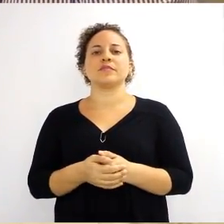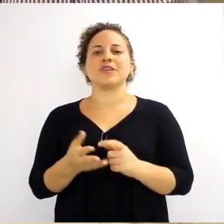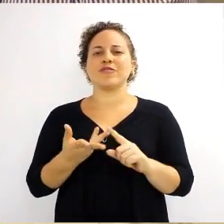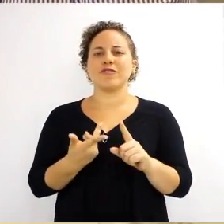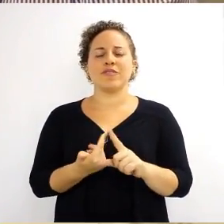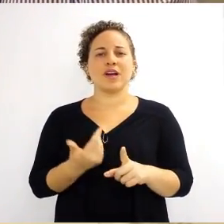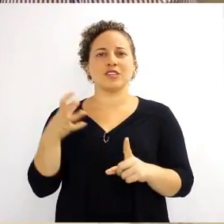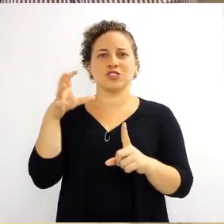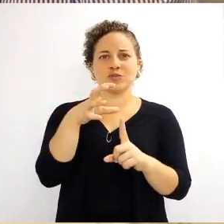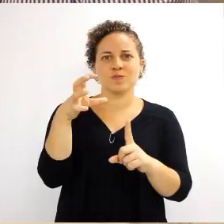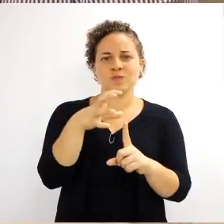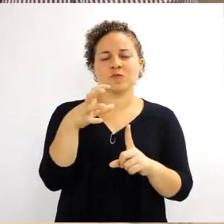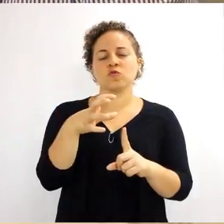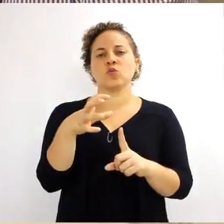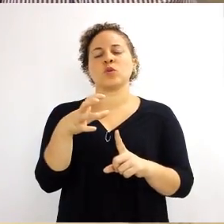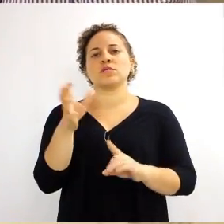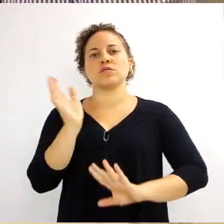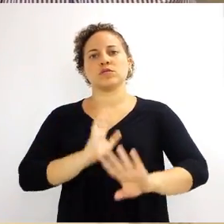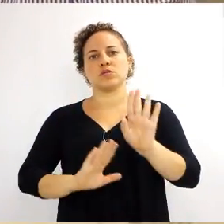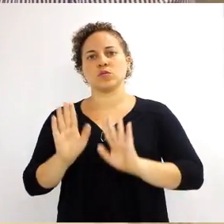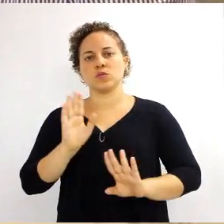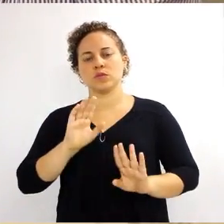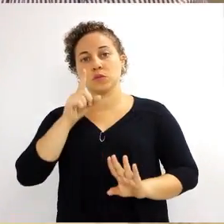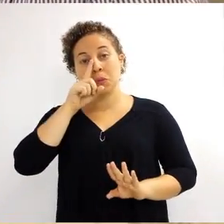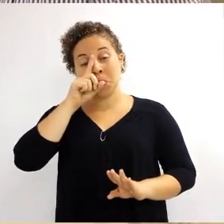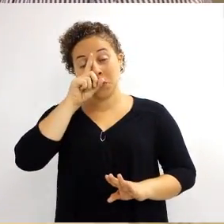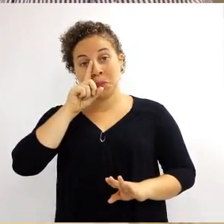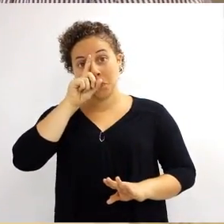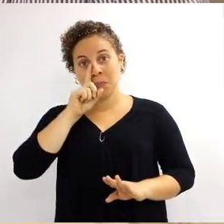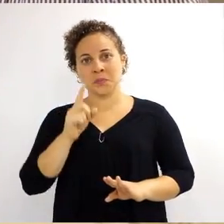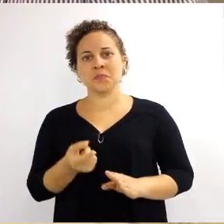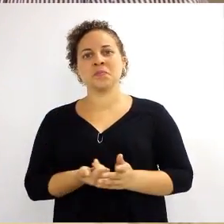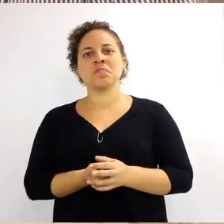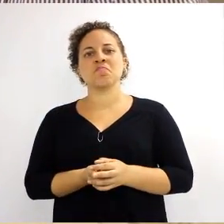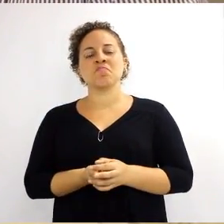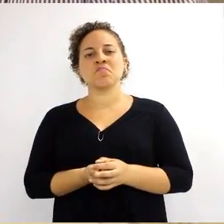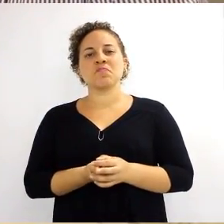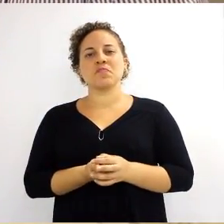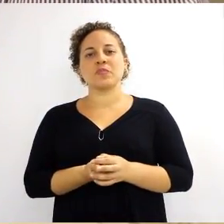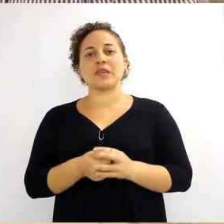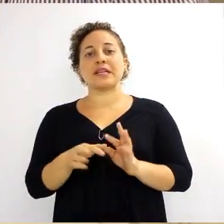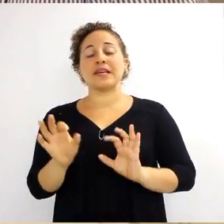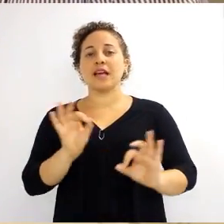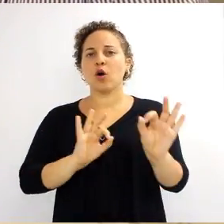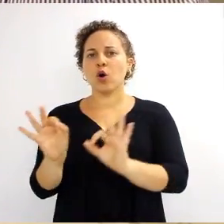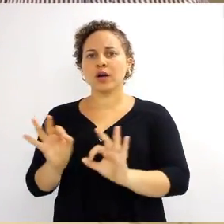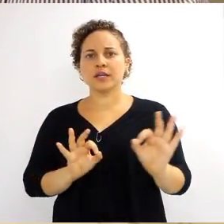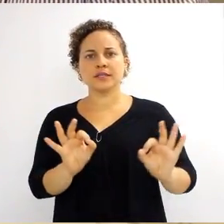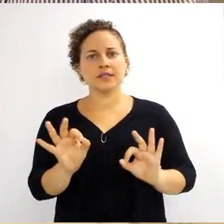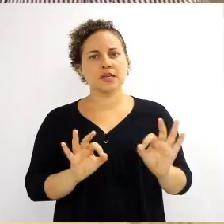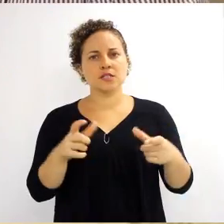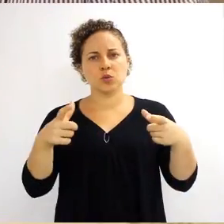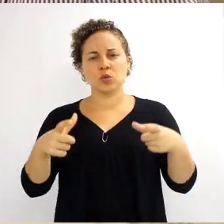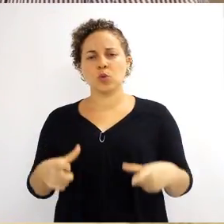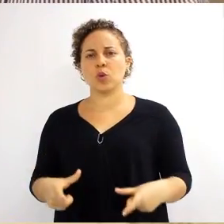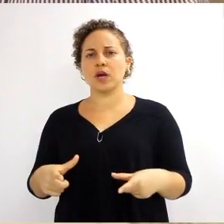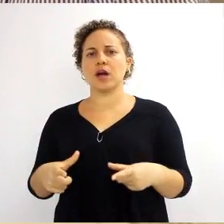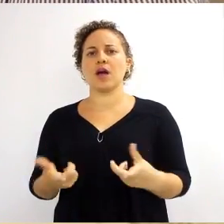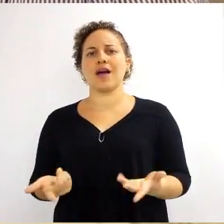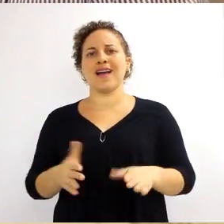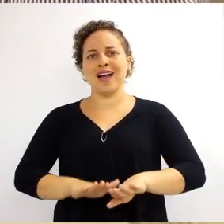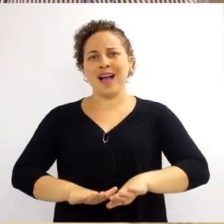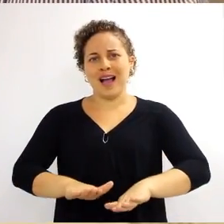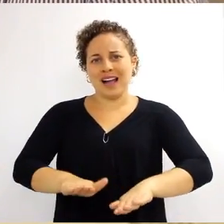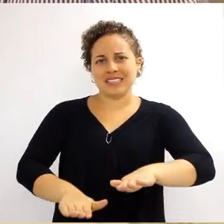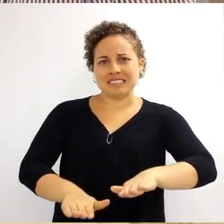aí. Além dos riscos que nós temos com relação à infraestrutura ainda, por uma deformidade do